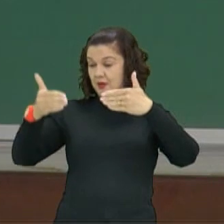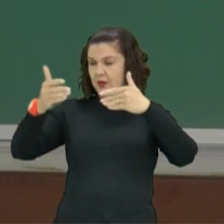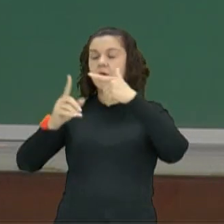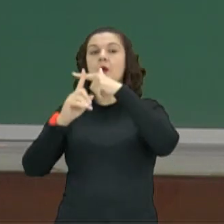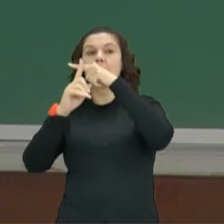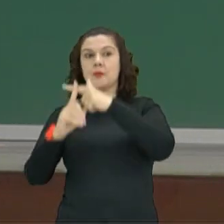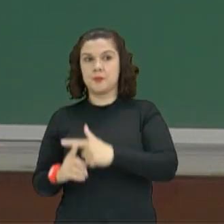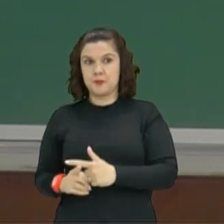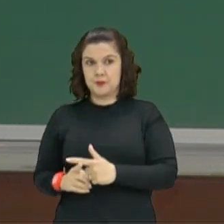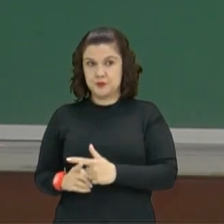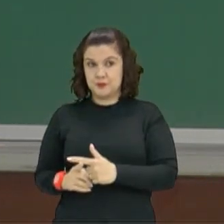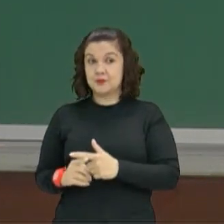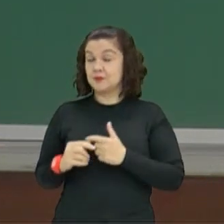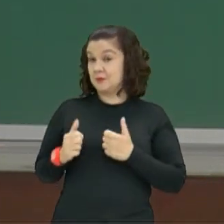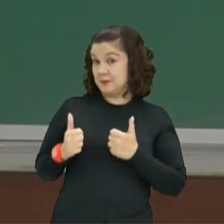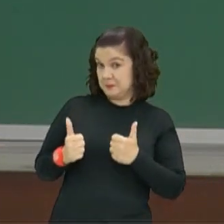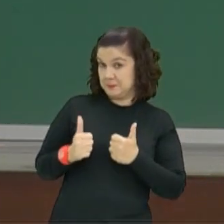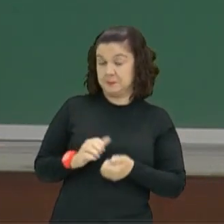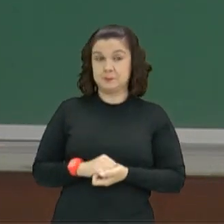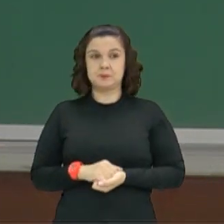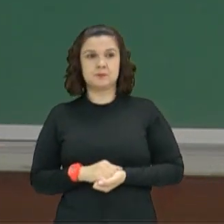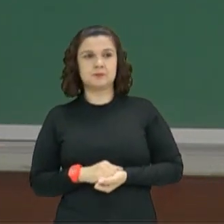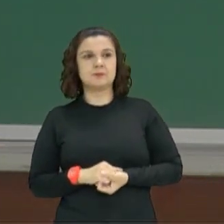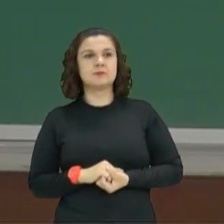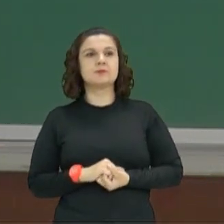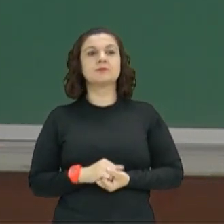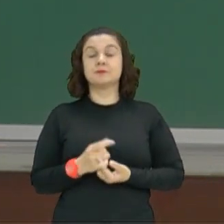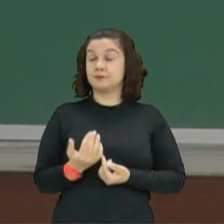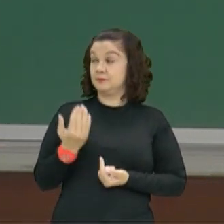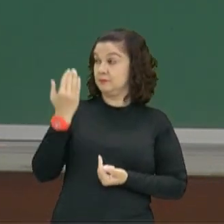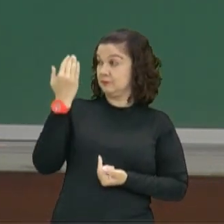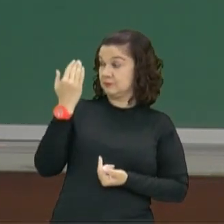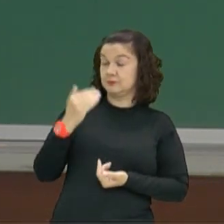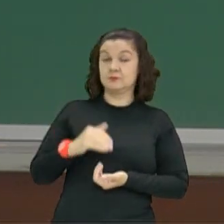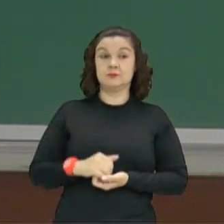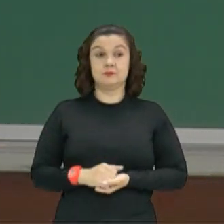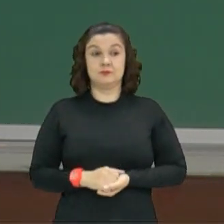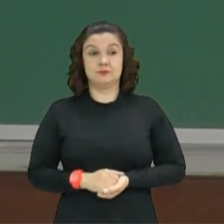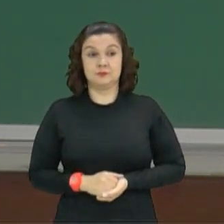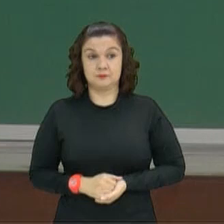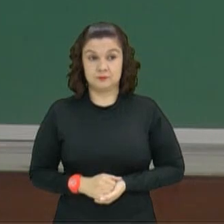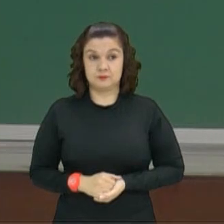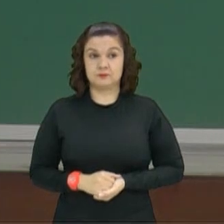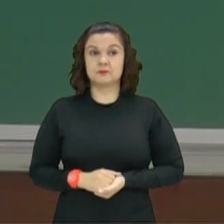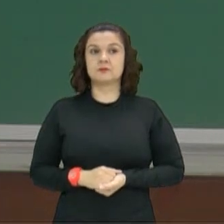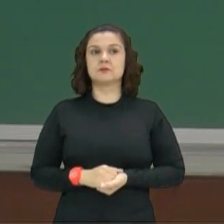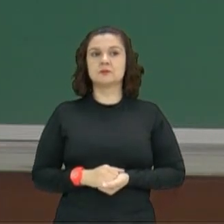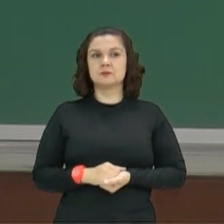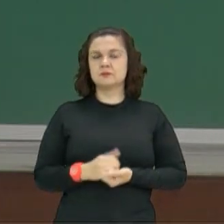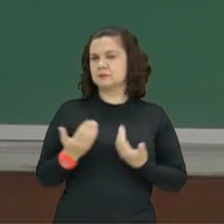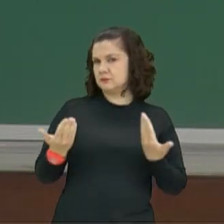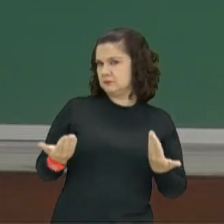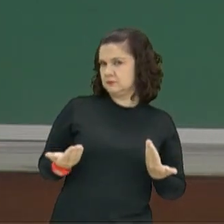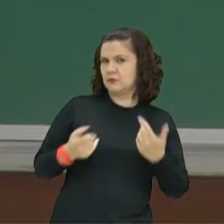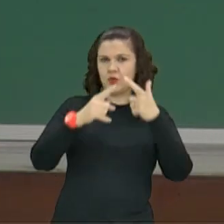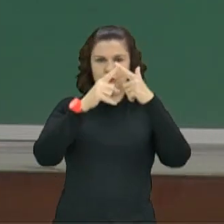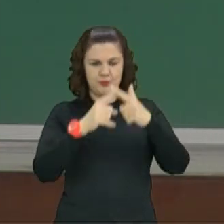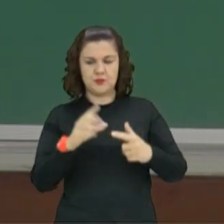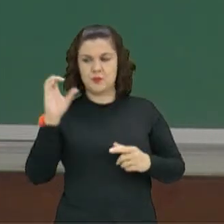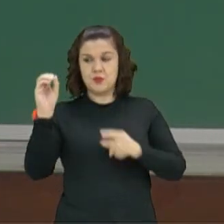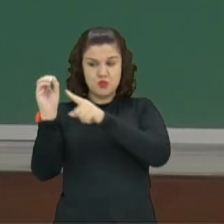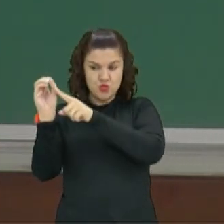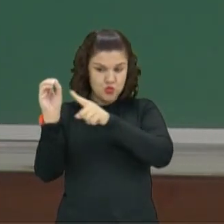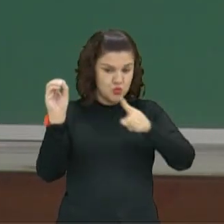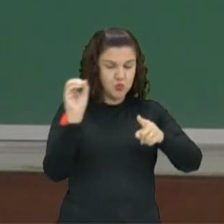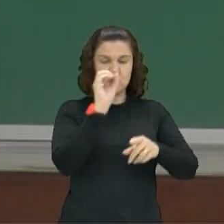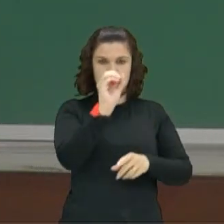quê? Multiplicação. Ele vai multiplicar pelo zero. Bom, o que que vai ter? Vai ficar, ó, 4 menos x. Como multiplica por zero e tudo que multiplica